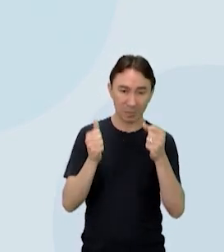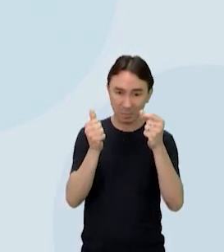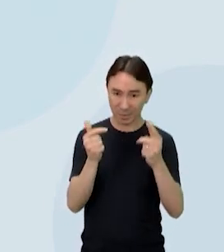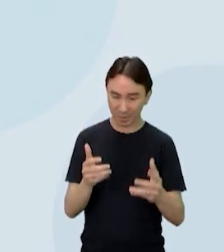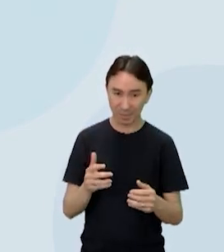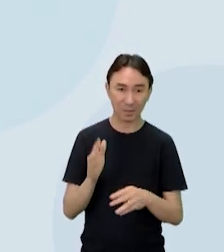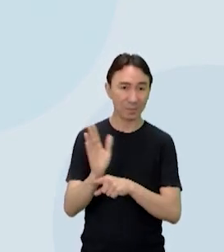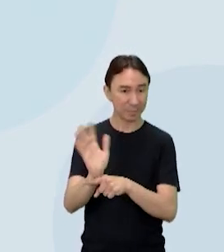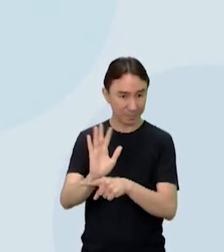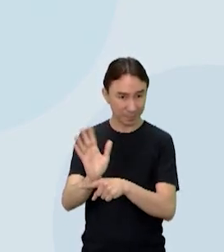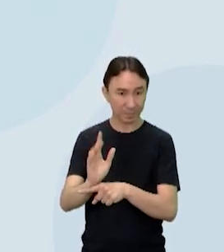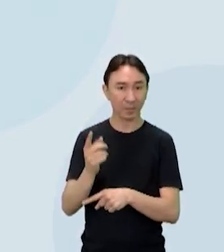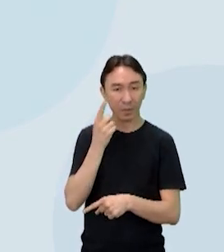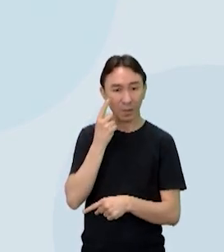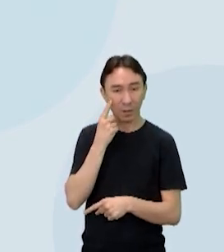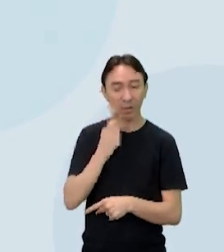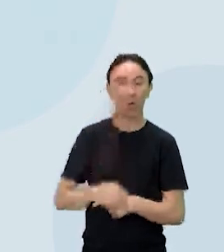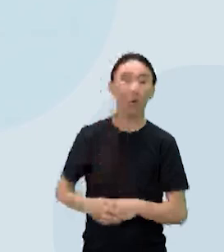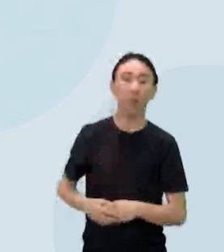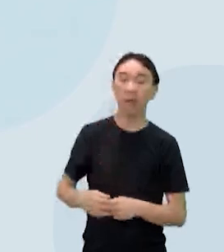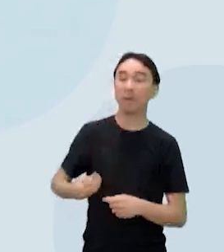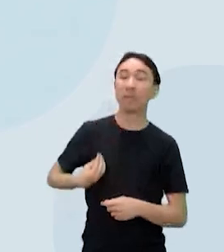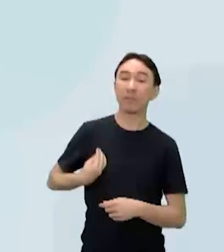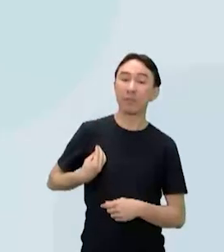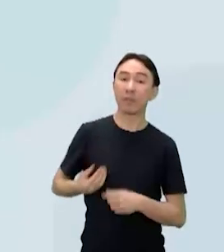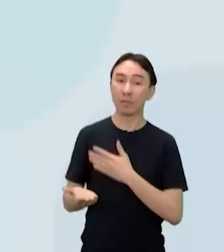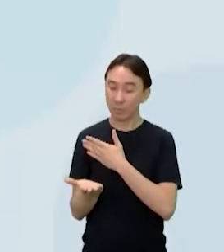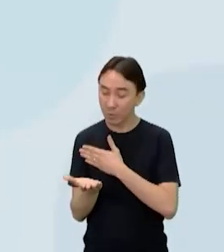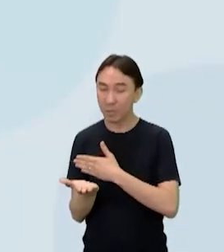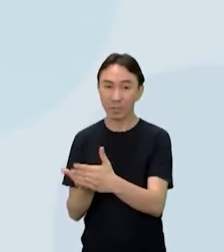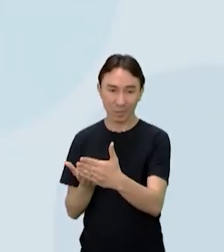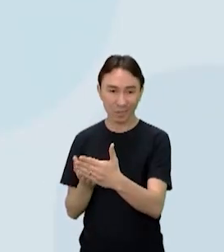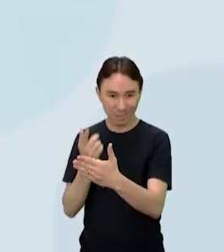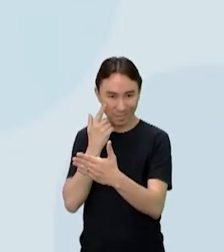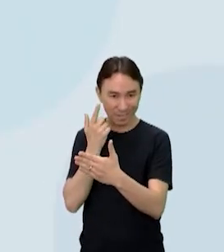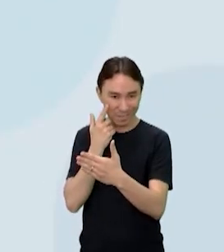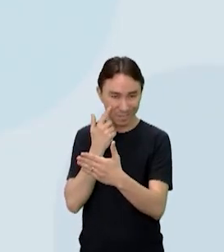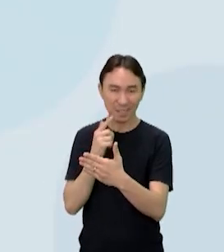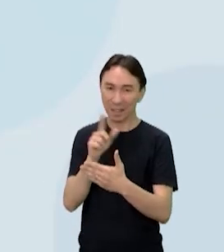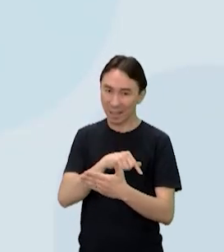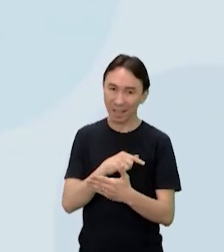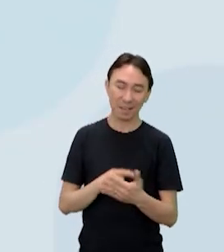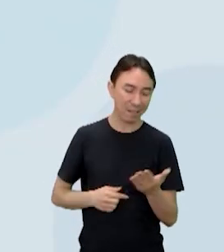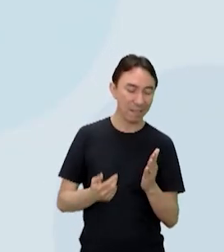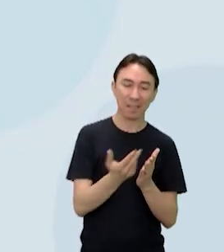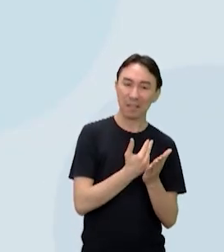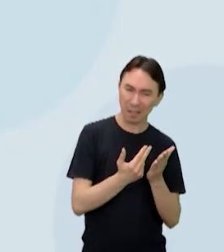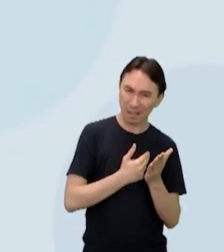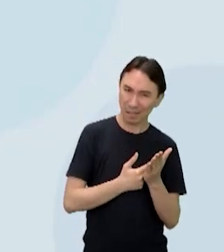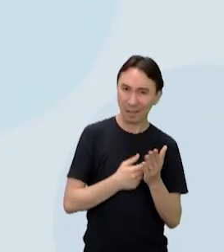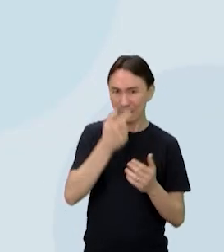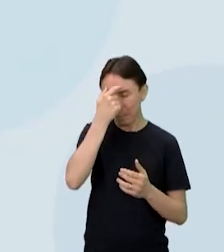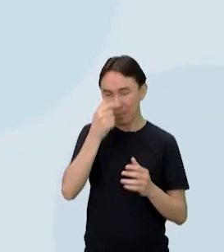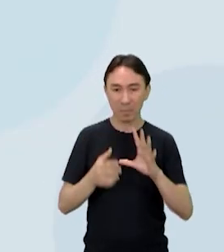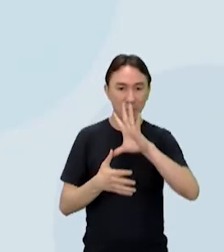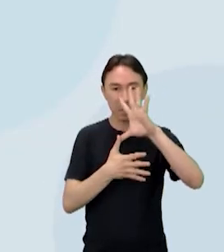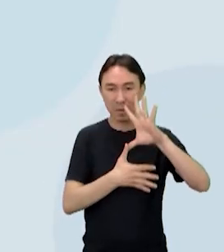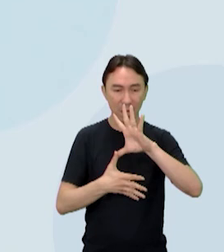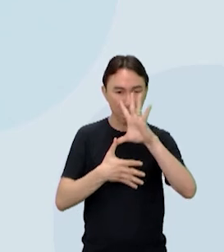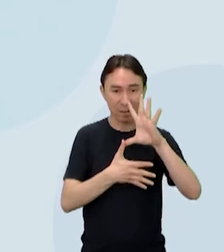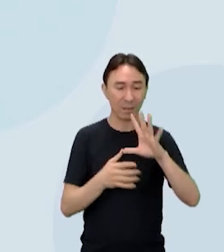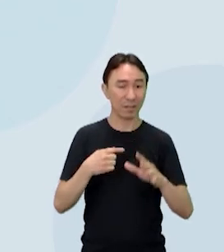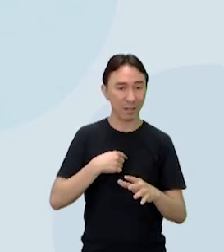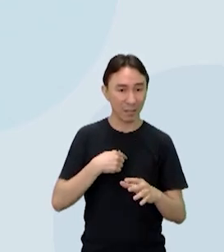vídeo se chama A Origem da Vida, quer que desenhe, é um mapa mental, e aí então tá aí para vocês tanto o link de acesso